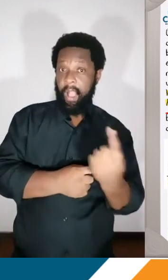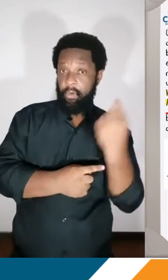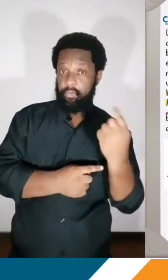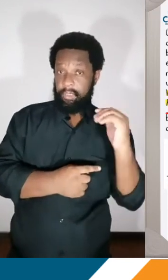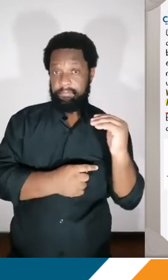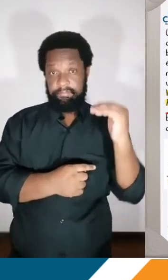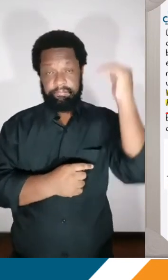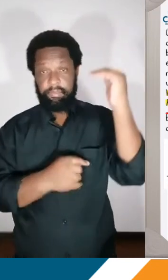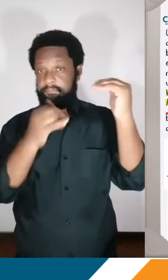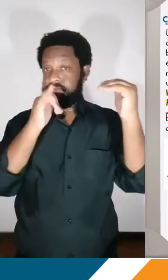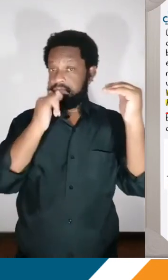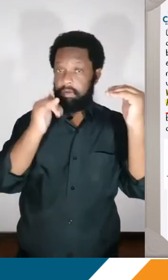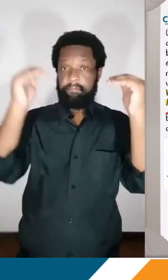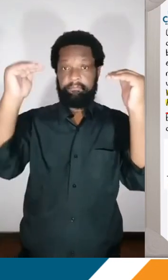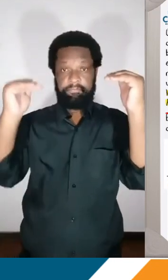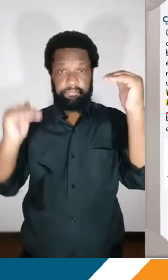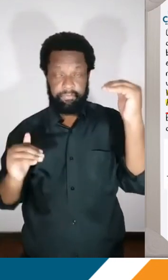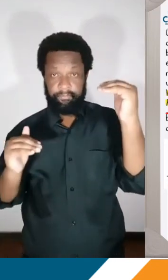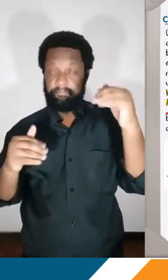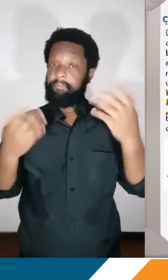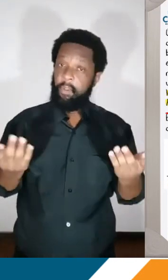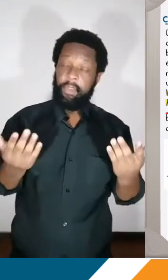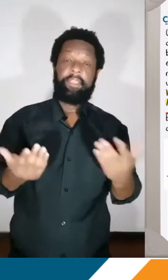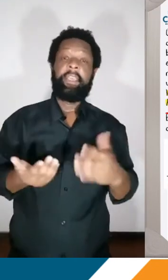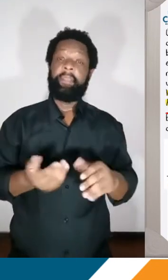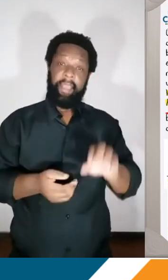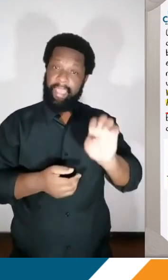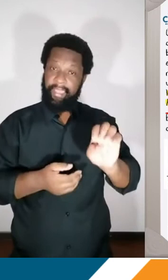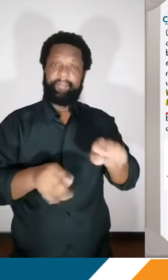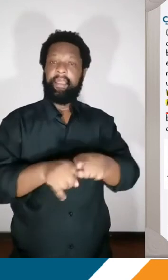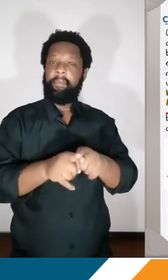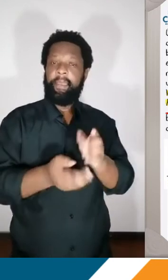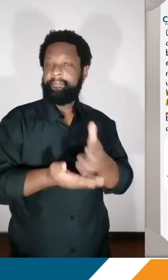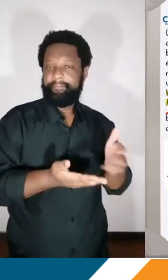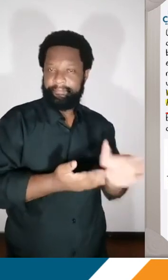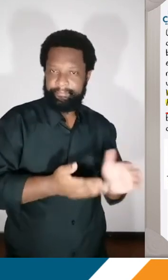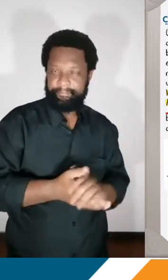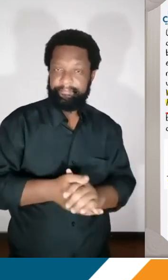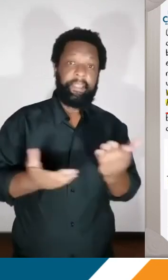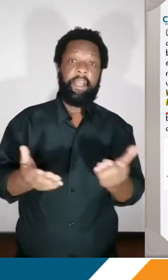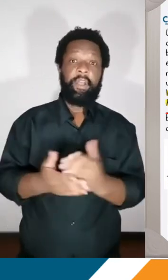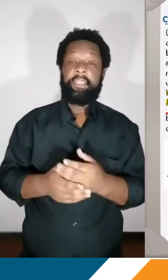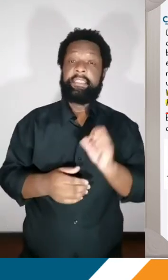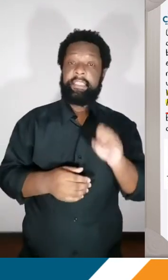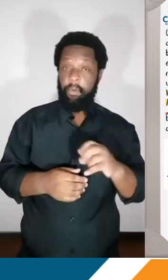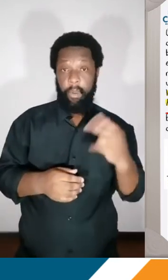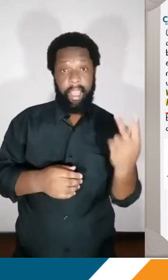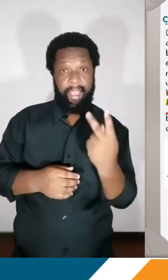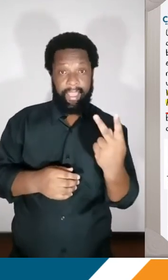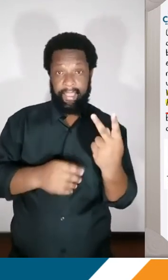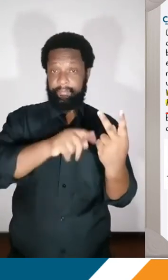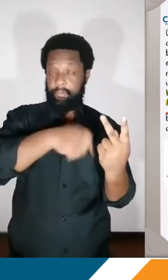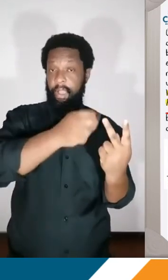altura aumenta, a energia cinética diminui, então a gente exclui letra E também. E aí, ó, se esse H tá